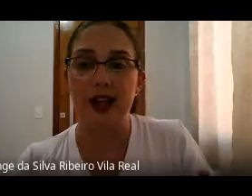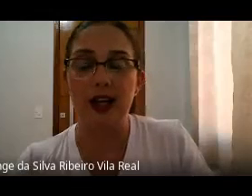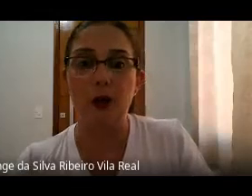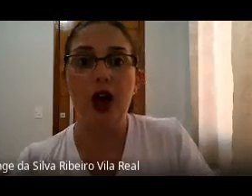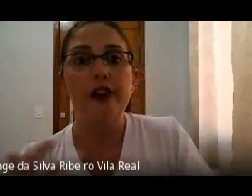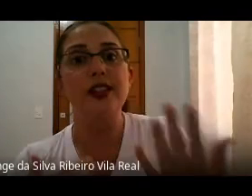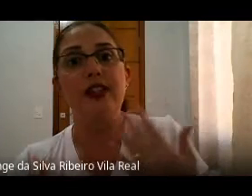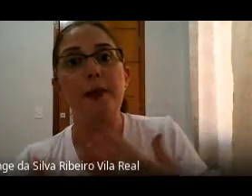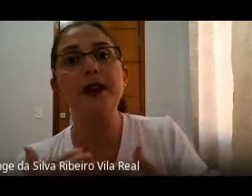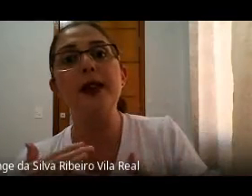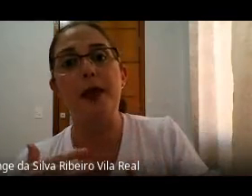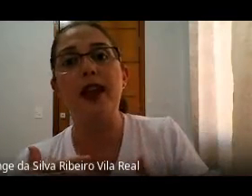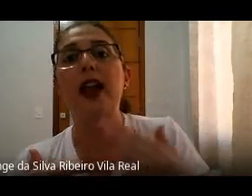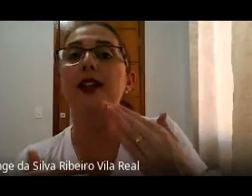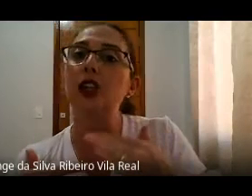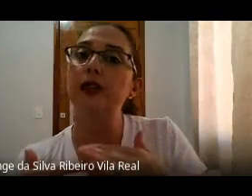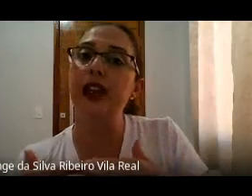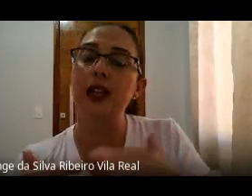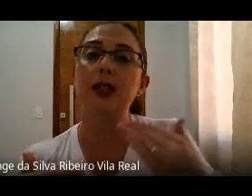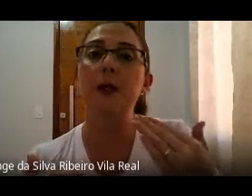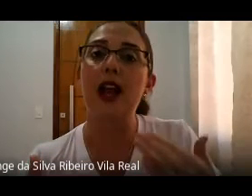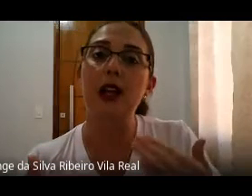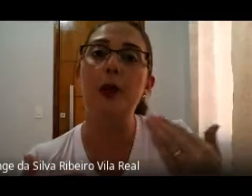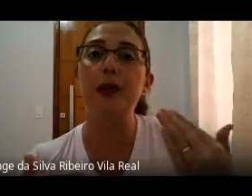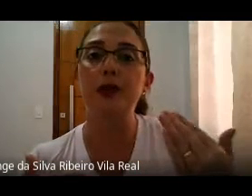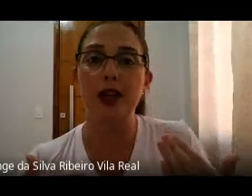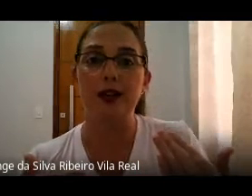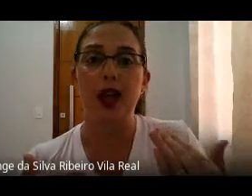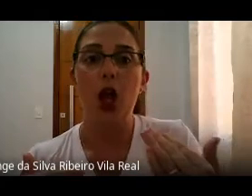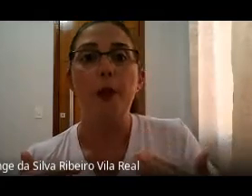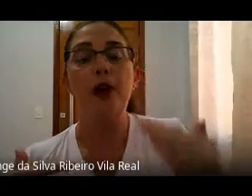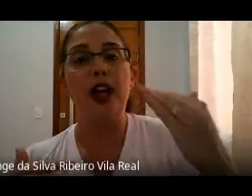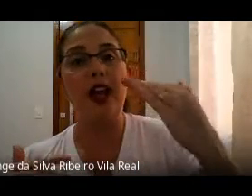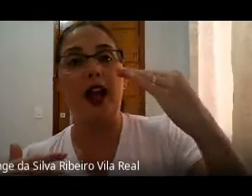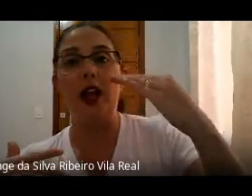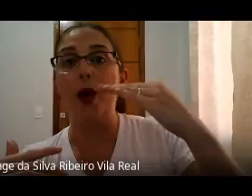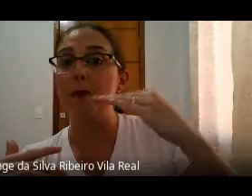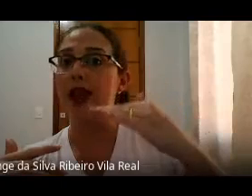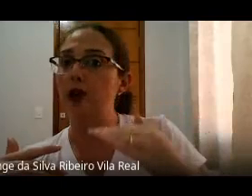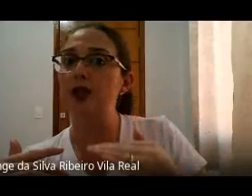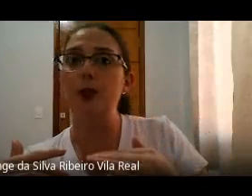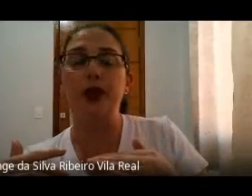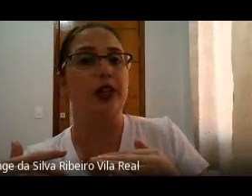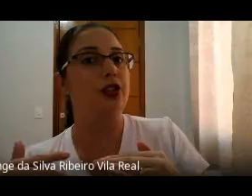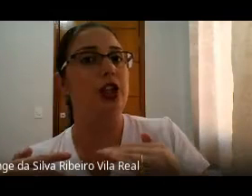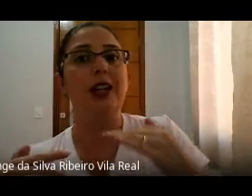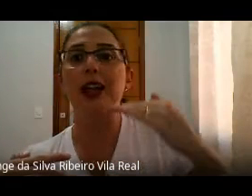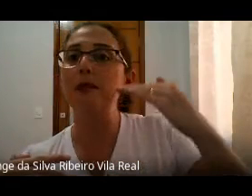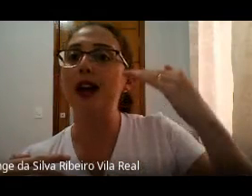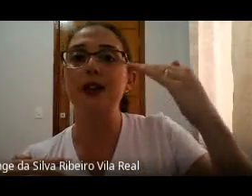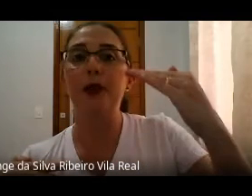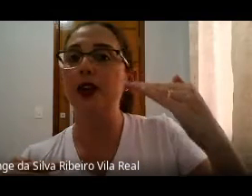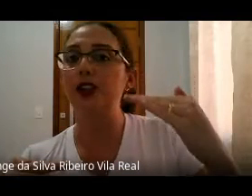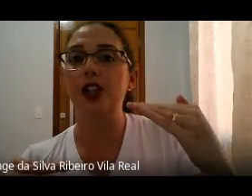aprender essa língua, você vai perceber que ela tem diferenças para a língua portuguesa. Porém, ela não é menos importante e